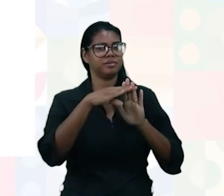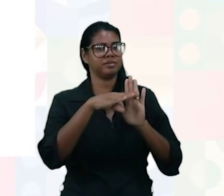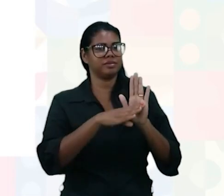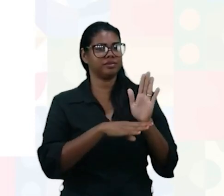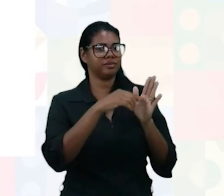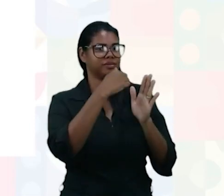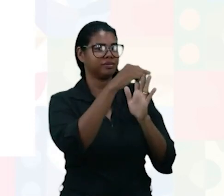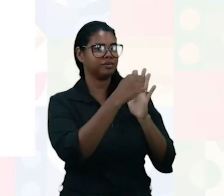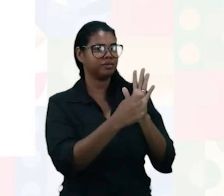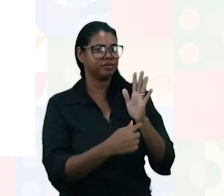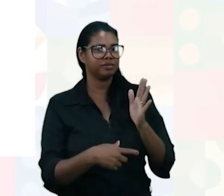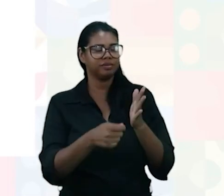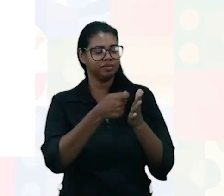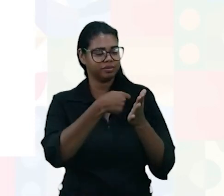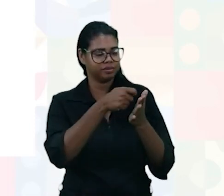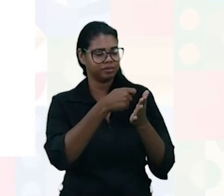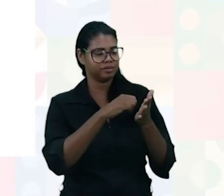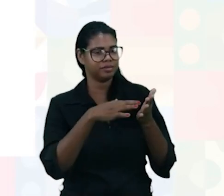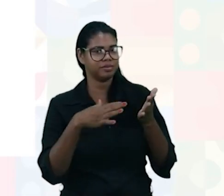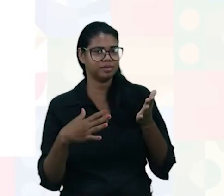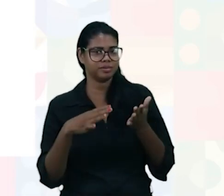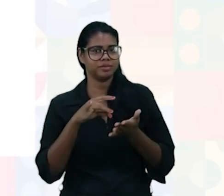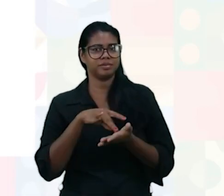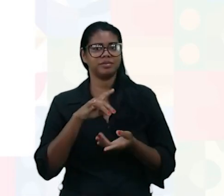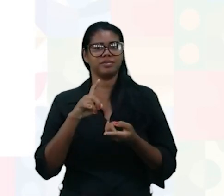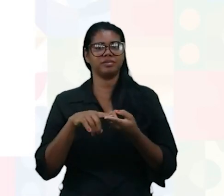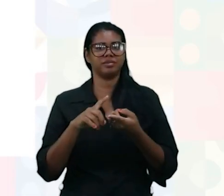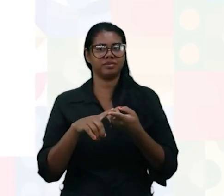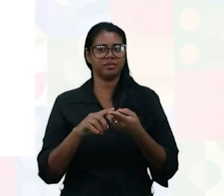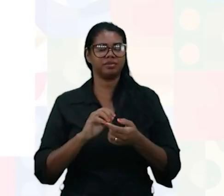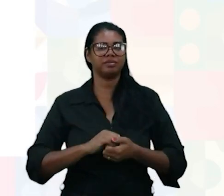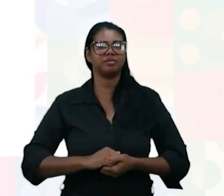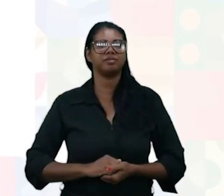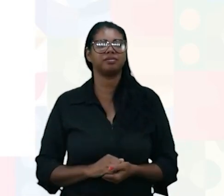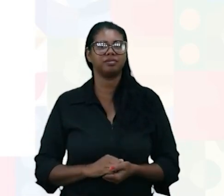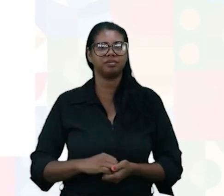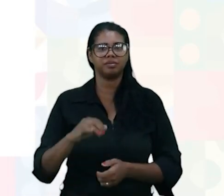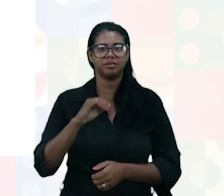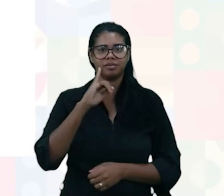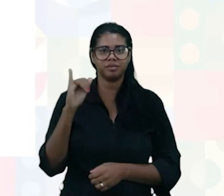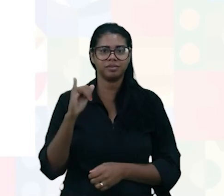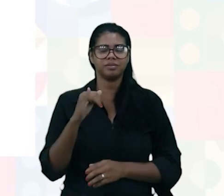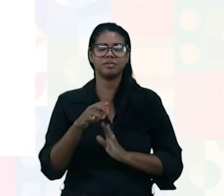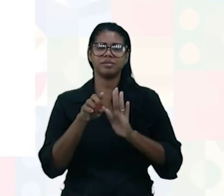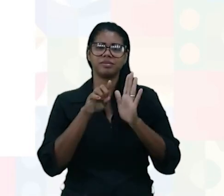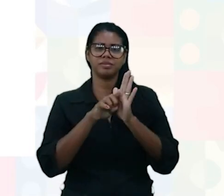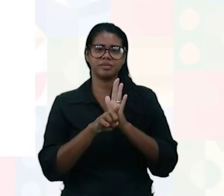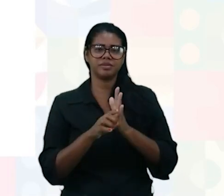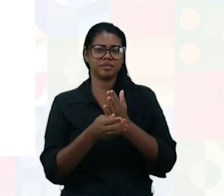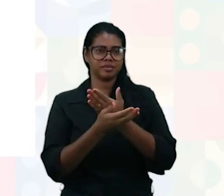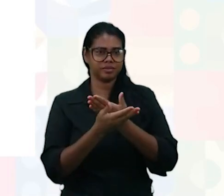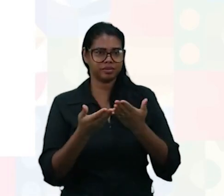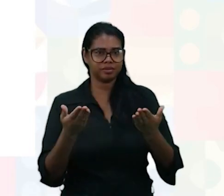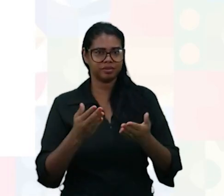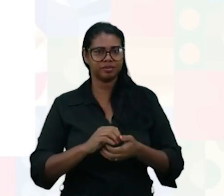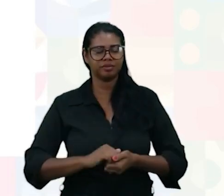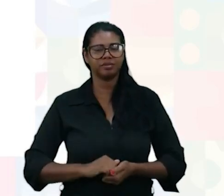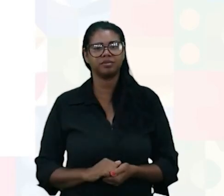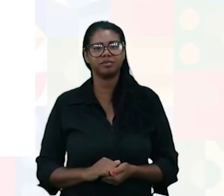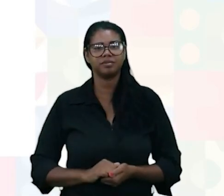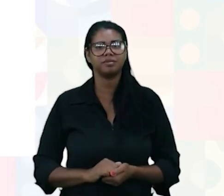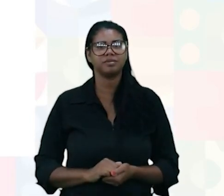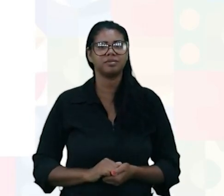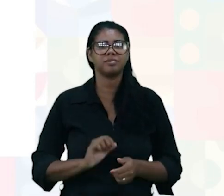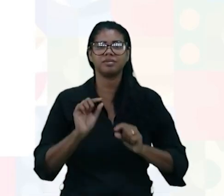bibliográfica é a anotação e a hierarquia. E aí, eu faço até uma perguntinha para você. Quem nunca